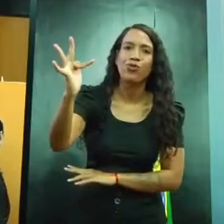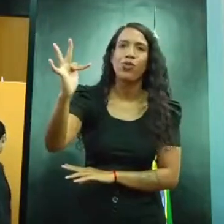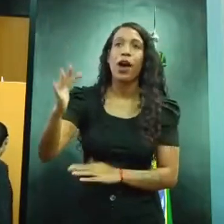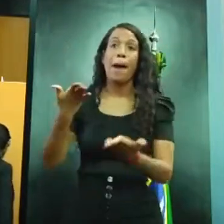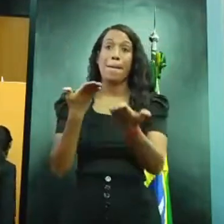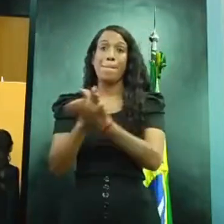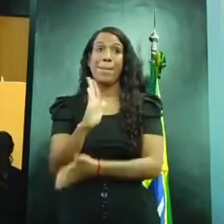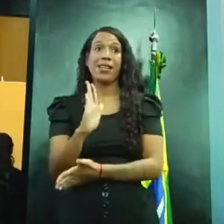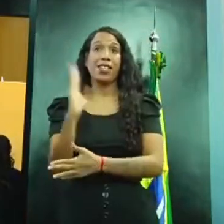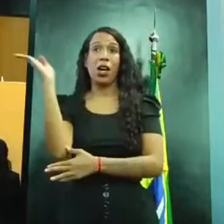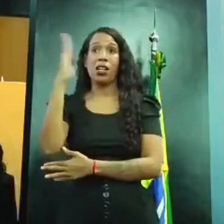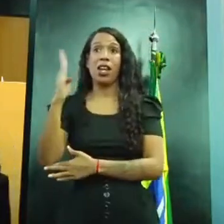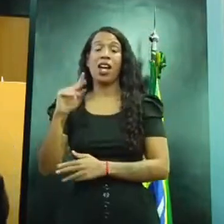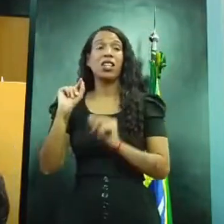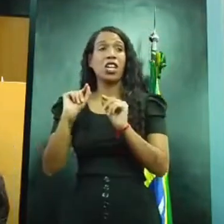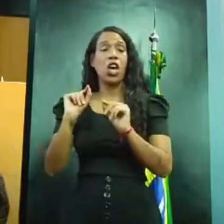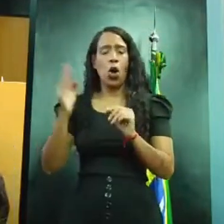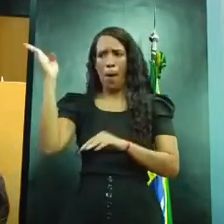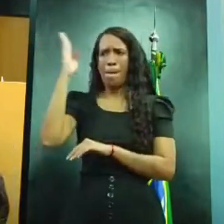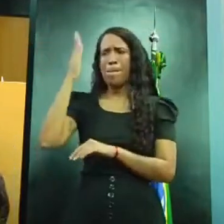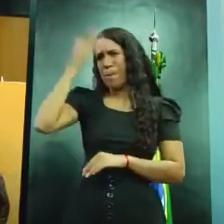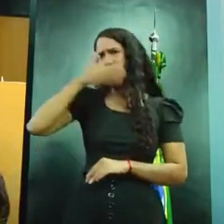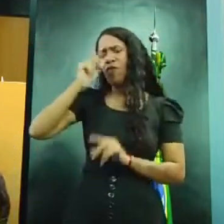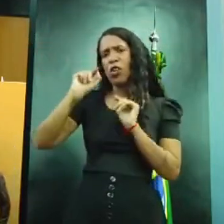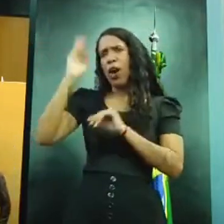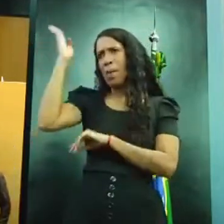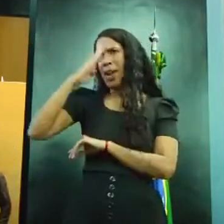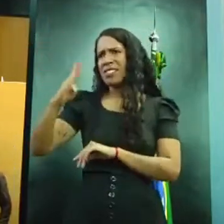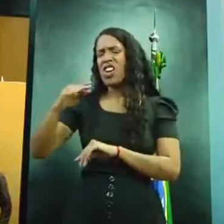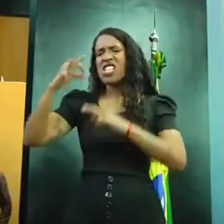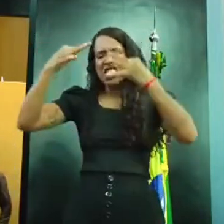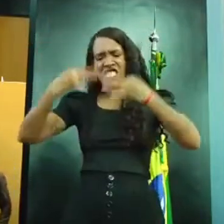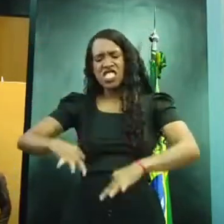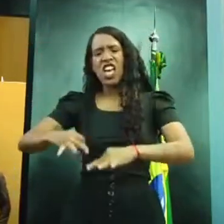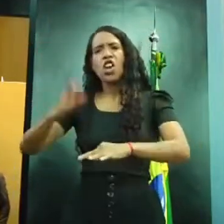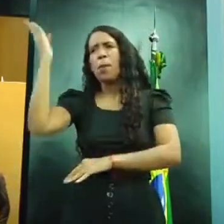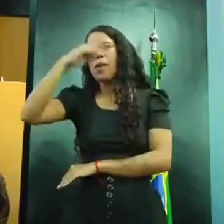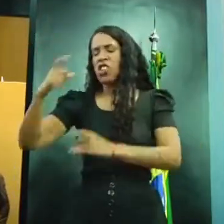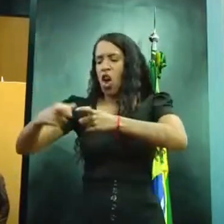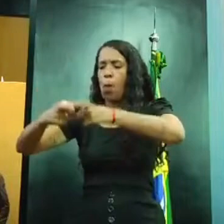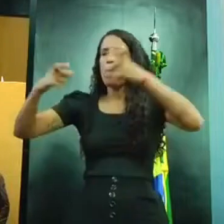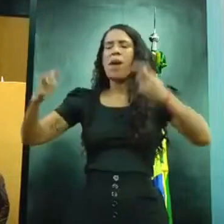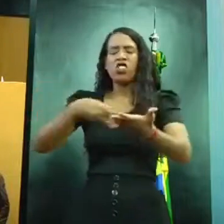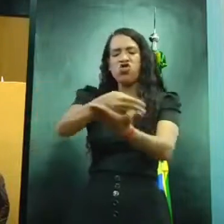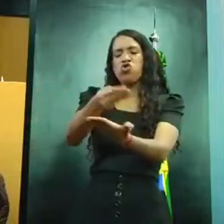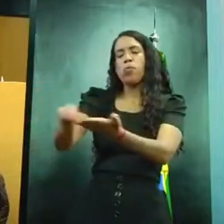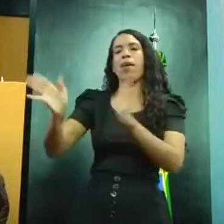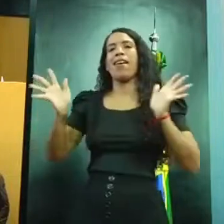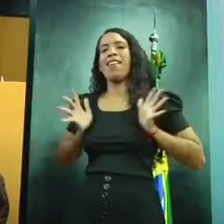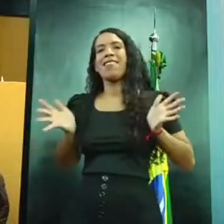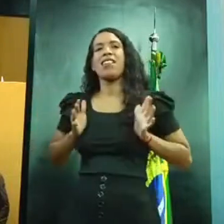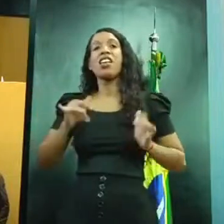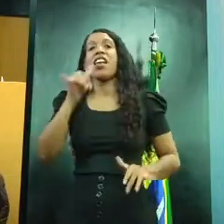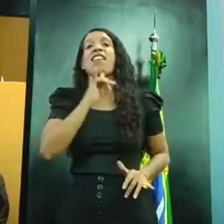provar que o Brasil nasceu para dar certo, que o Brasil nasceu para ser grande, para distribuir riqueza e para dar exemplo para o